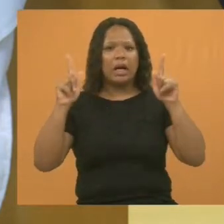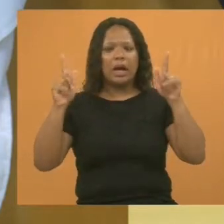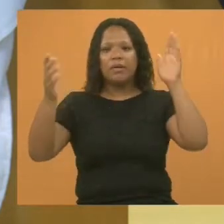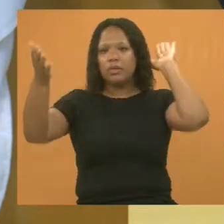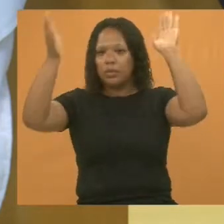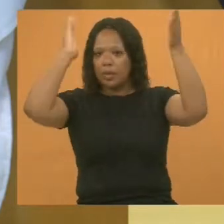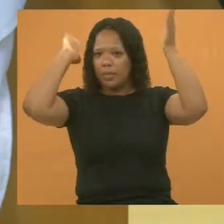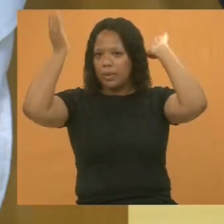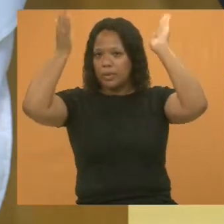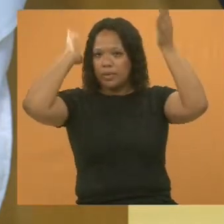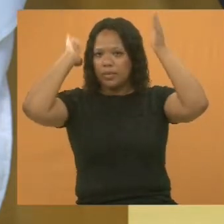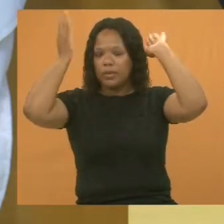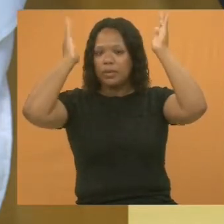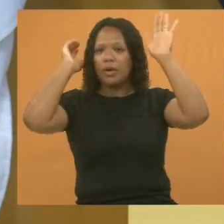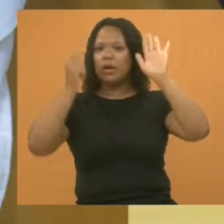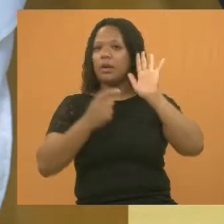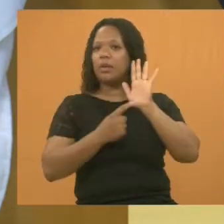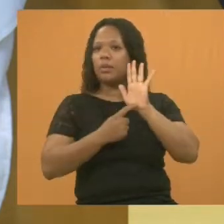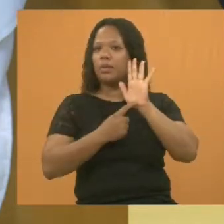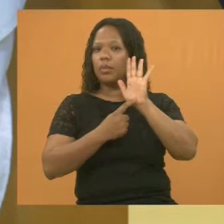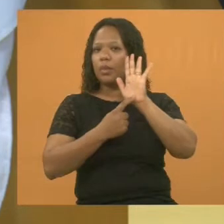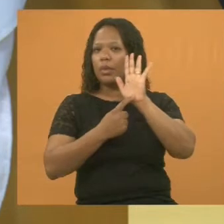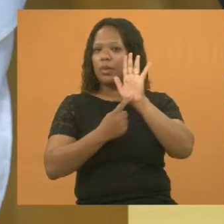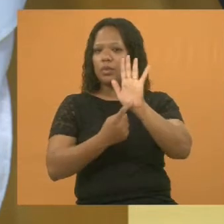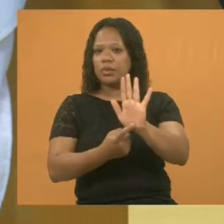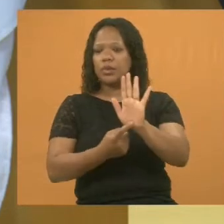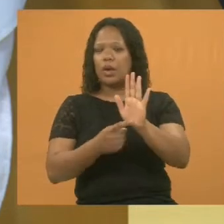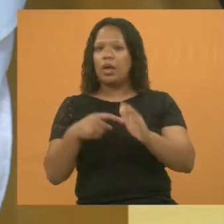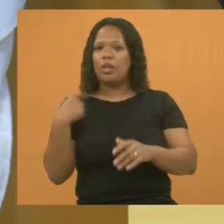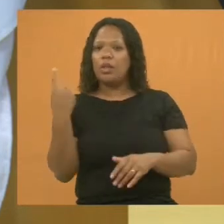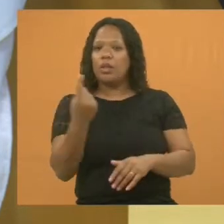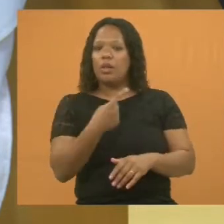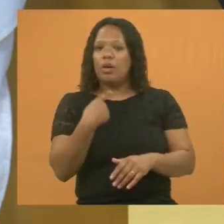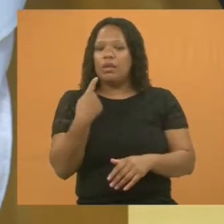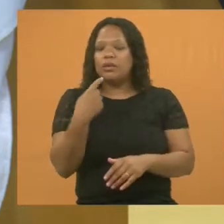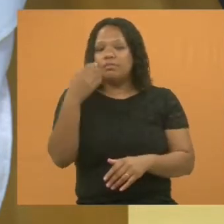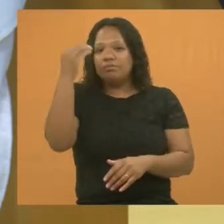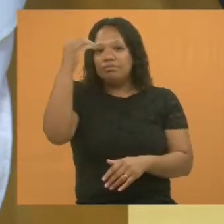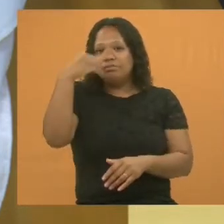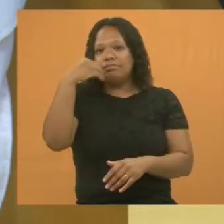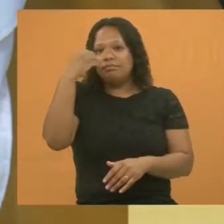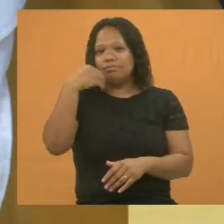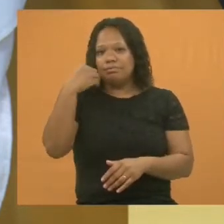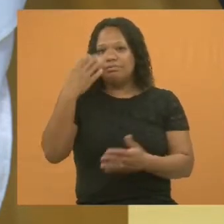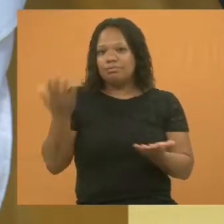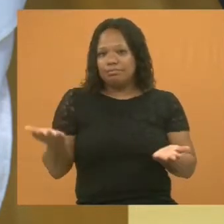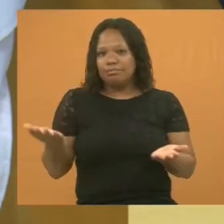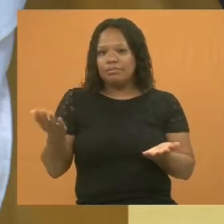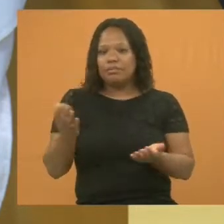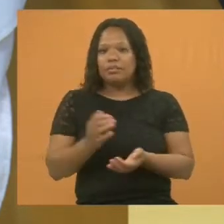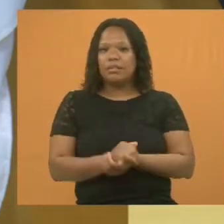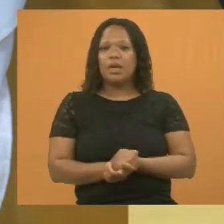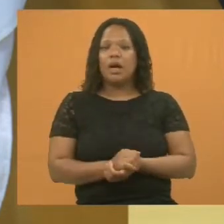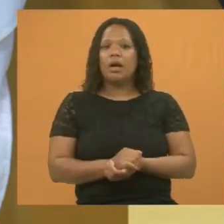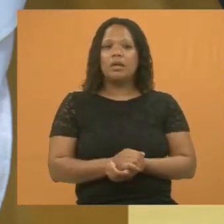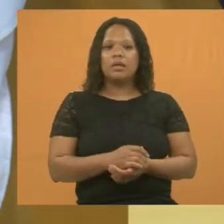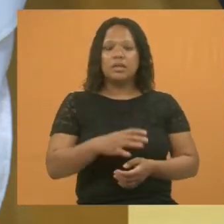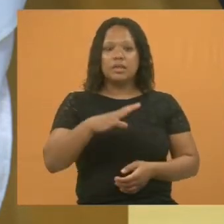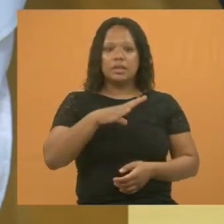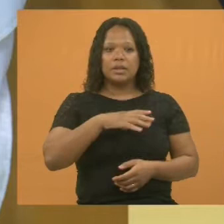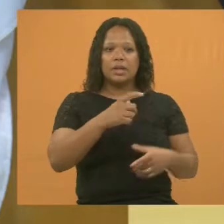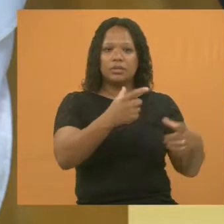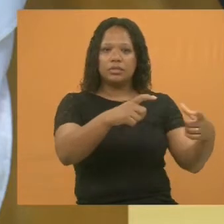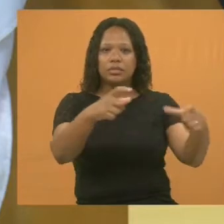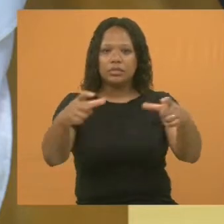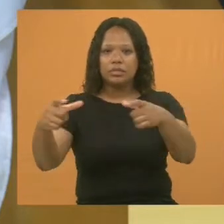caminhoneiros e que mostrou toda a nossa vulnerabilidade, a ponto de muitas cidades brasileiras